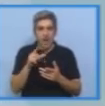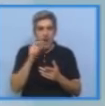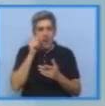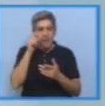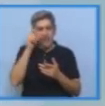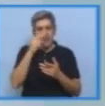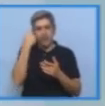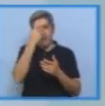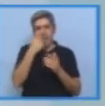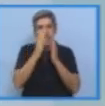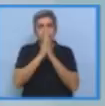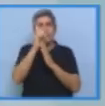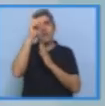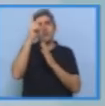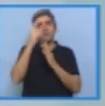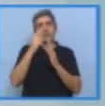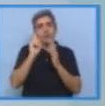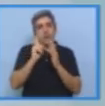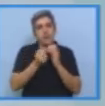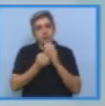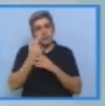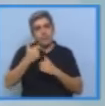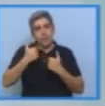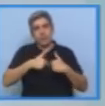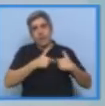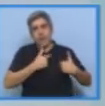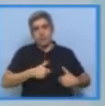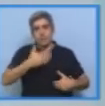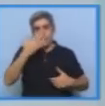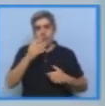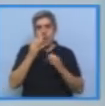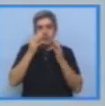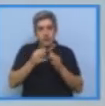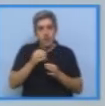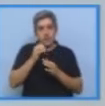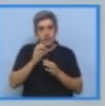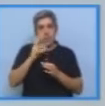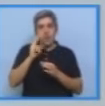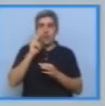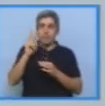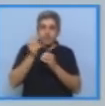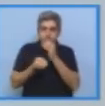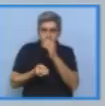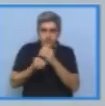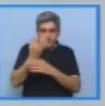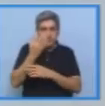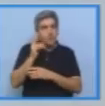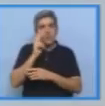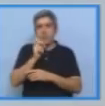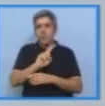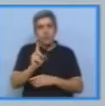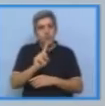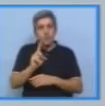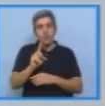foi criado à imagem de Deus e, portanto, há uma bondade primária e original. Portanto, quando olhamos para a criação, não